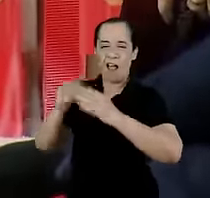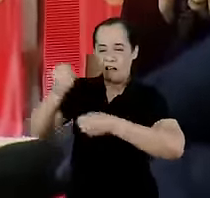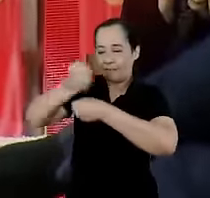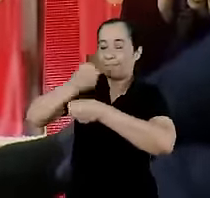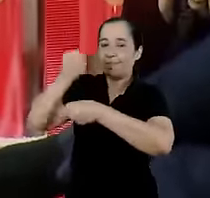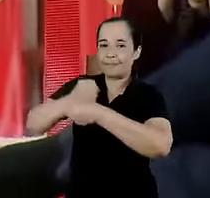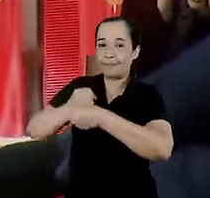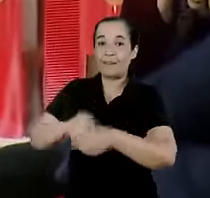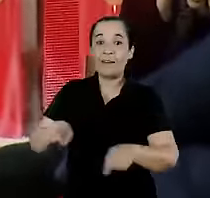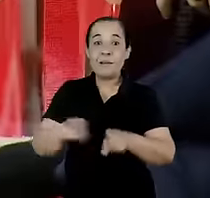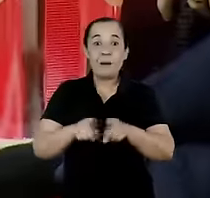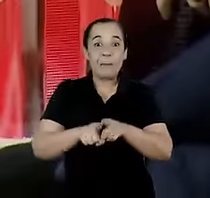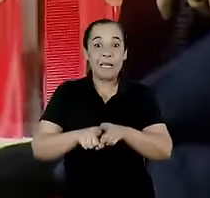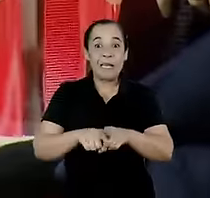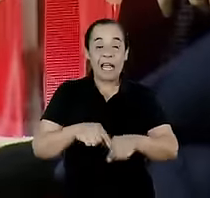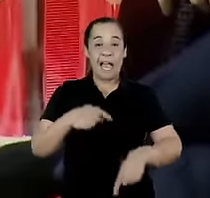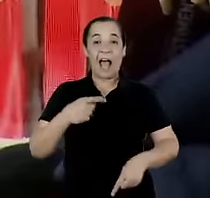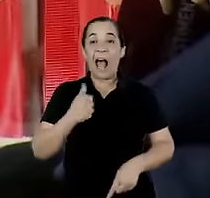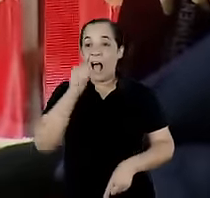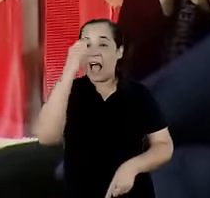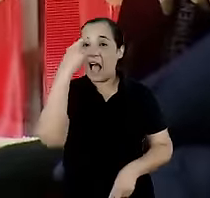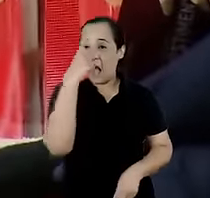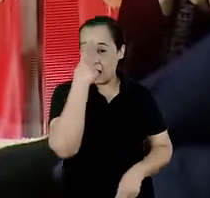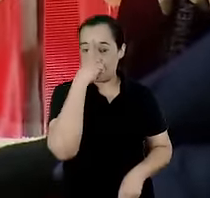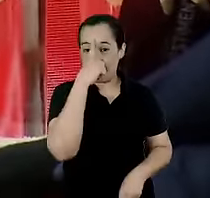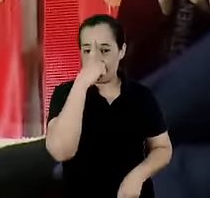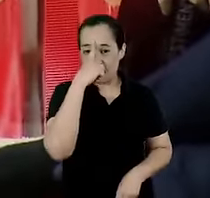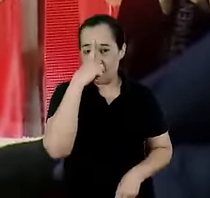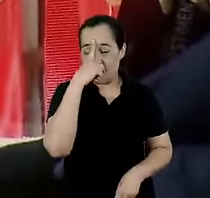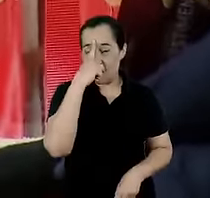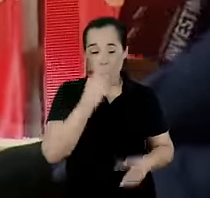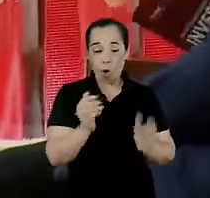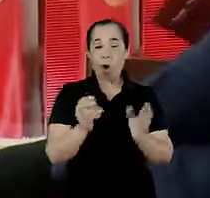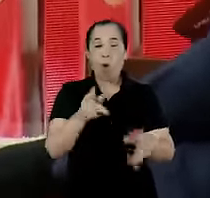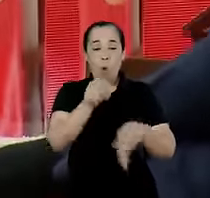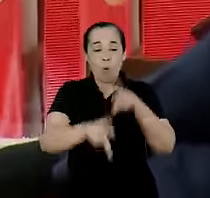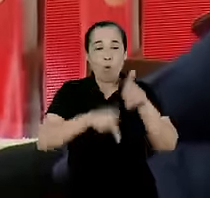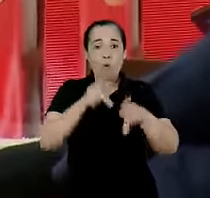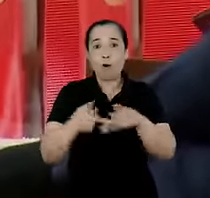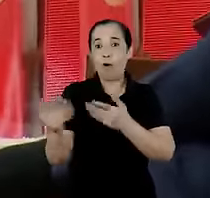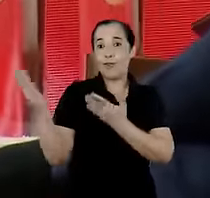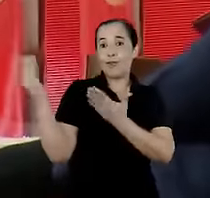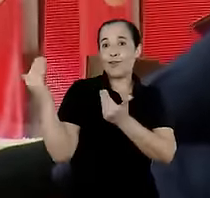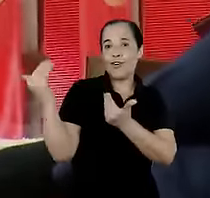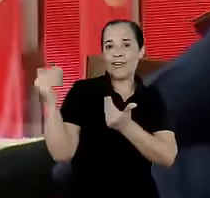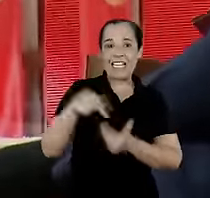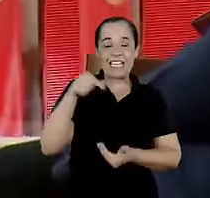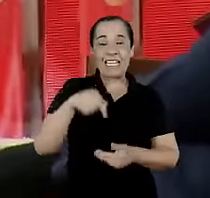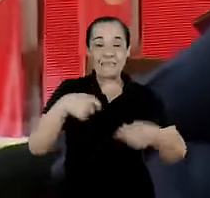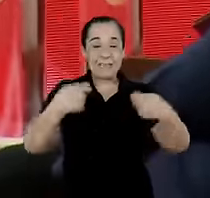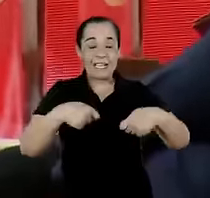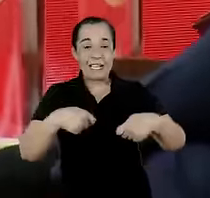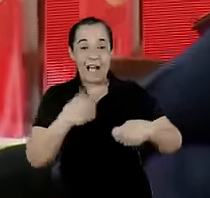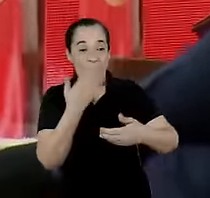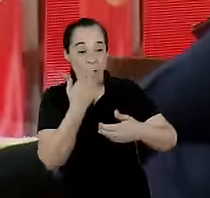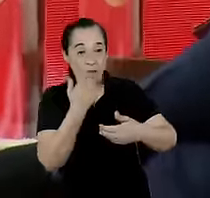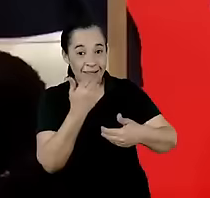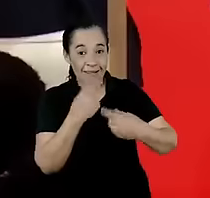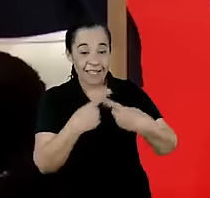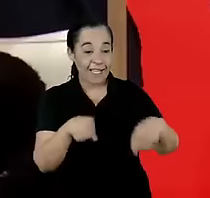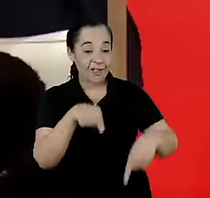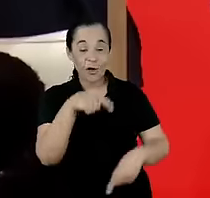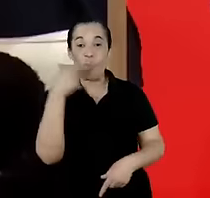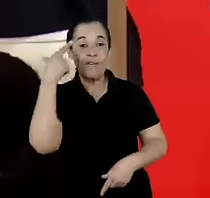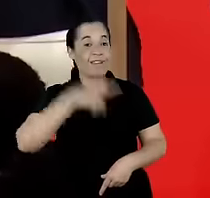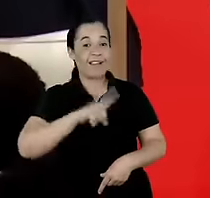jovem com um crescimento quase garantido de continuar alto e o consumo de alimentos vai aumentar e Eles não conseguem suprir tudo então assim tem várias coisas que eu acho que